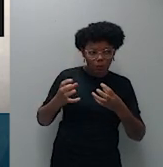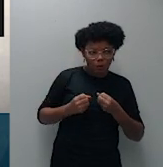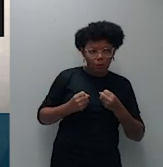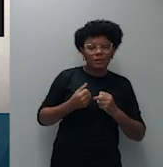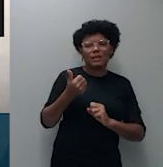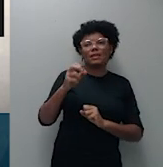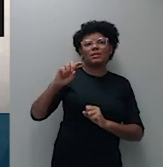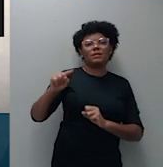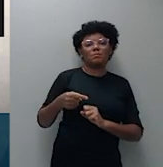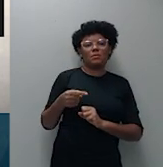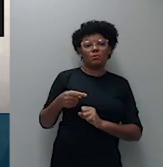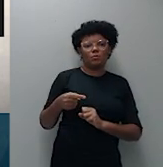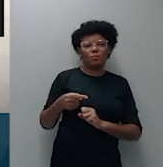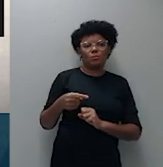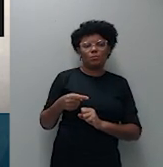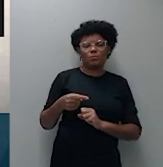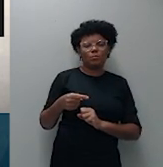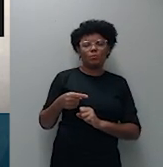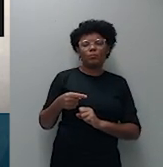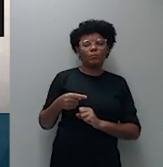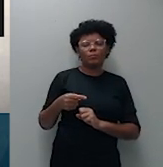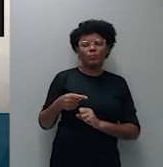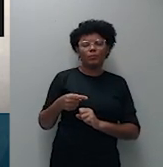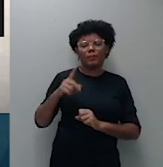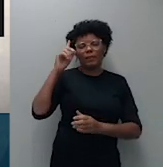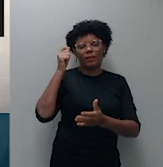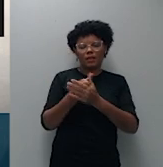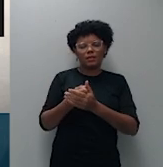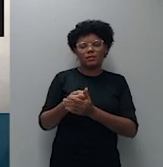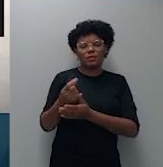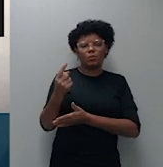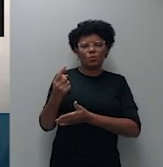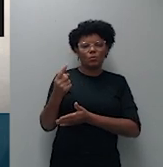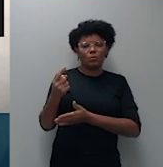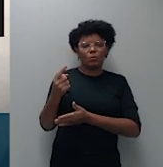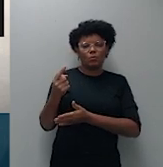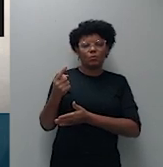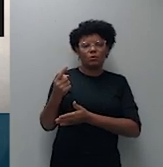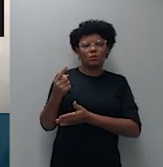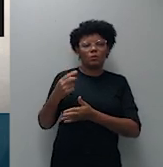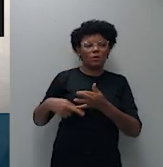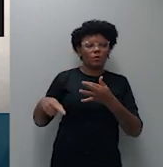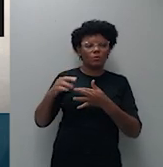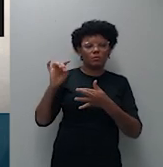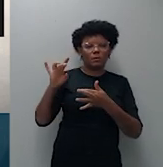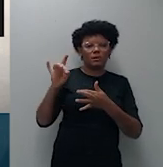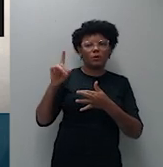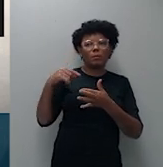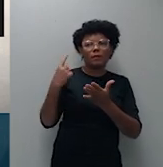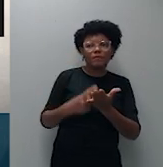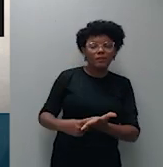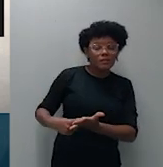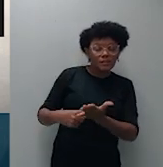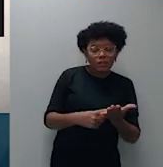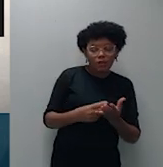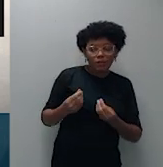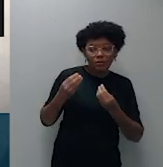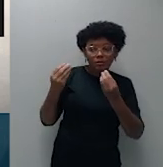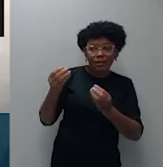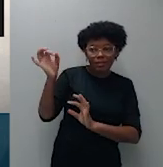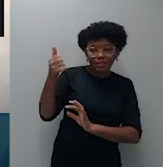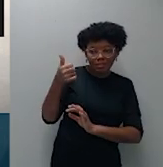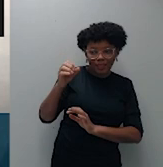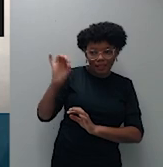fixar em r$ 15000 em decisão monocrática de provimento ao recurso especial para fixar os honorários